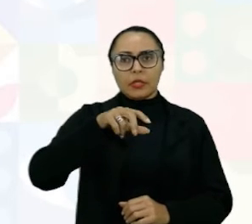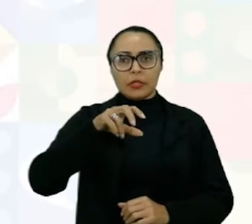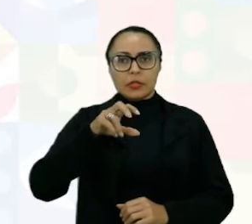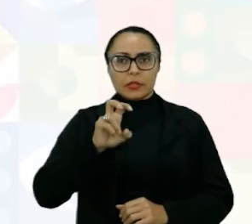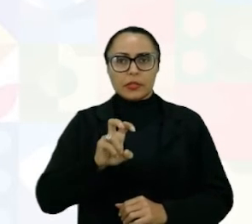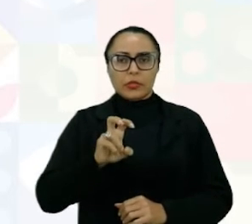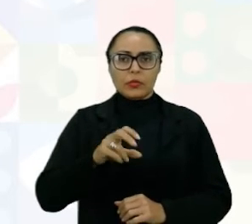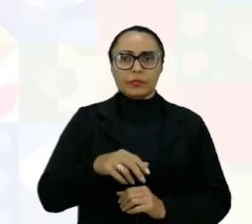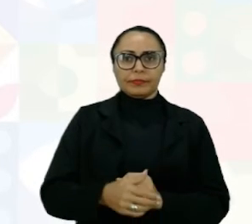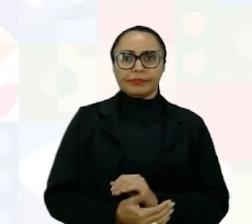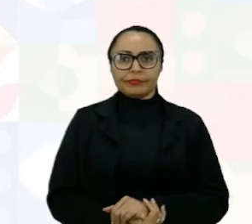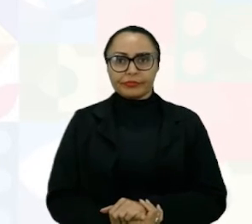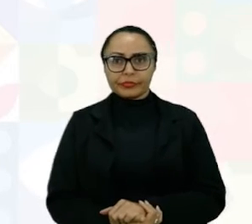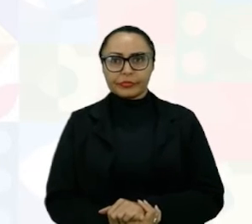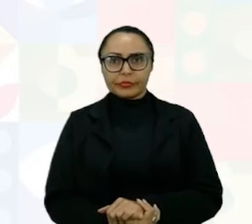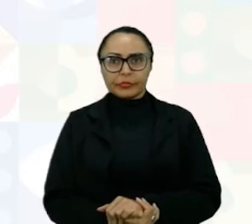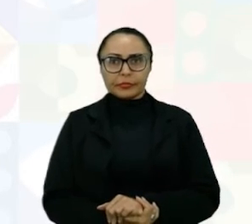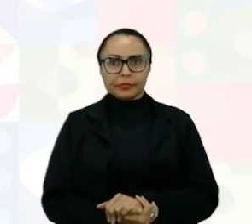Veja,